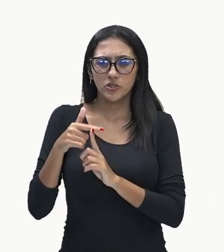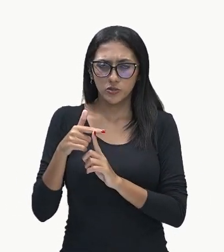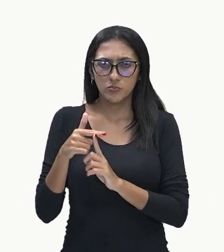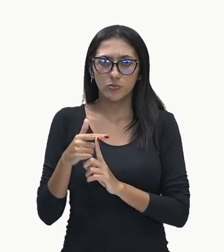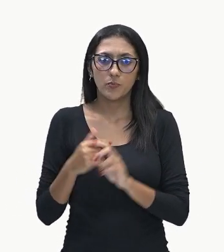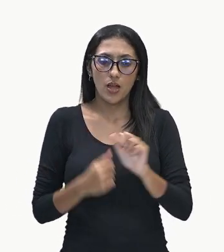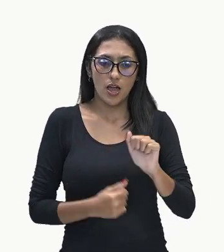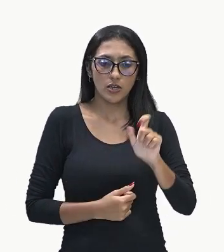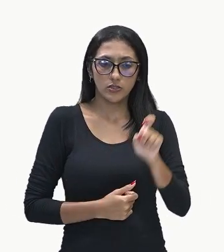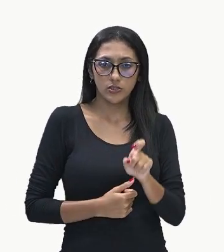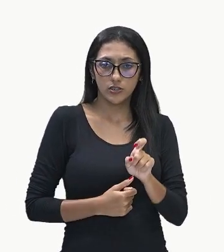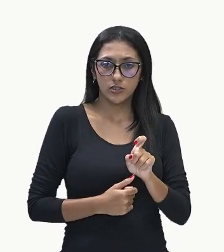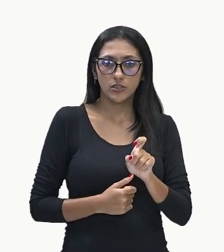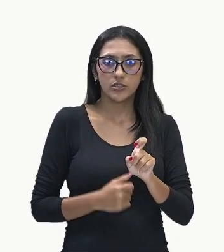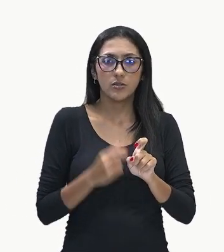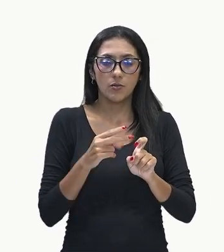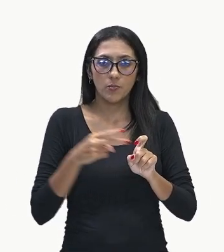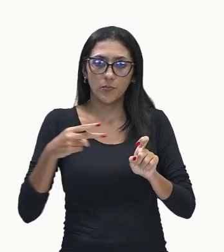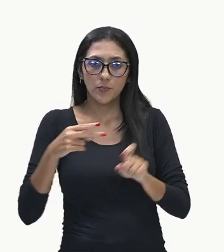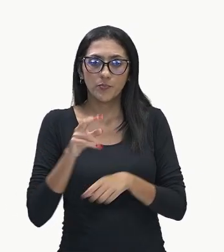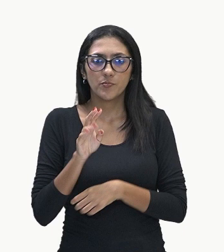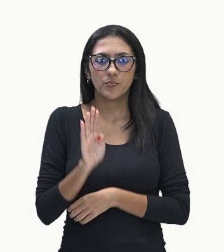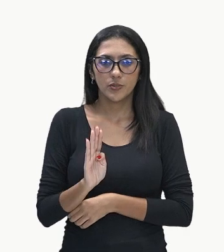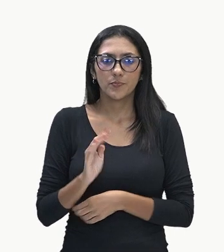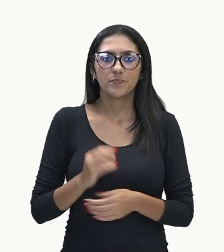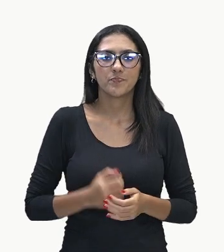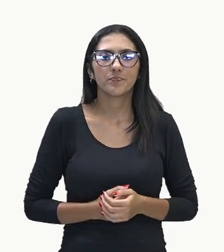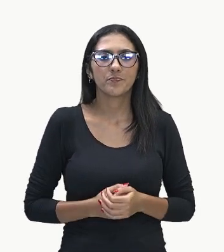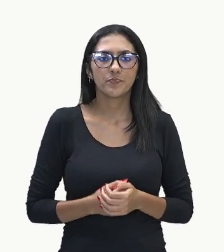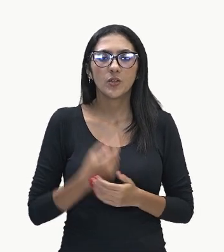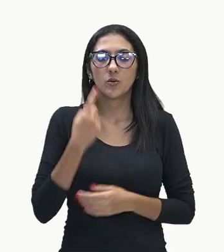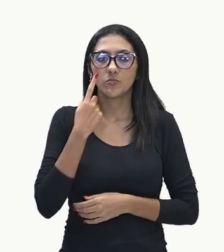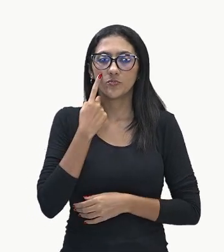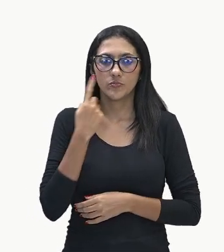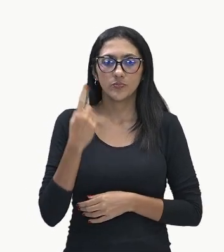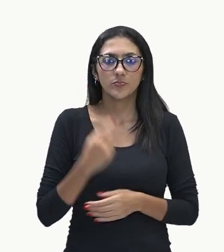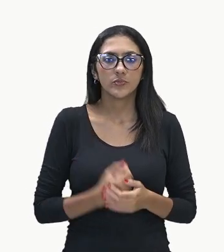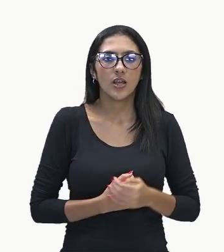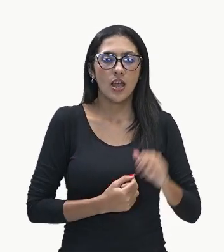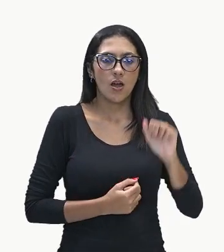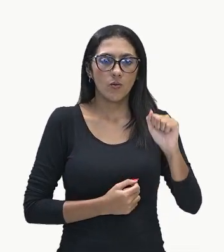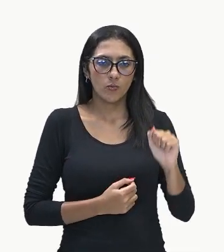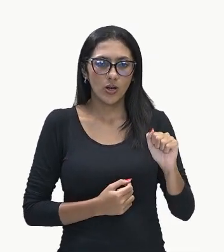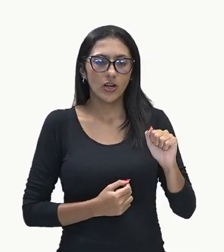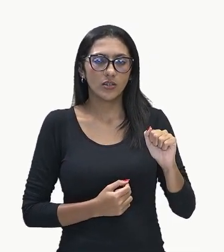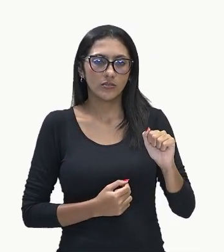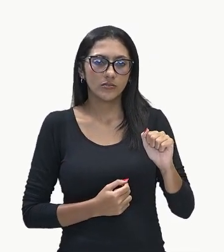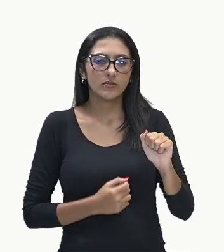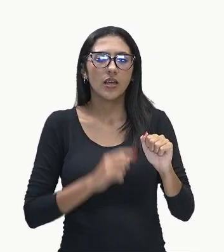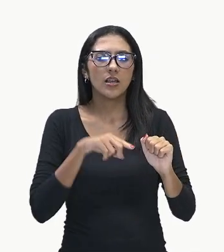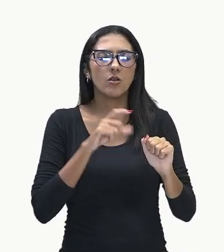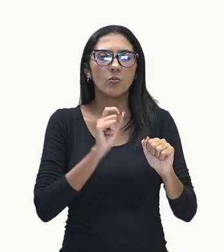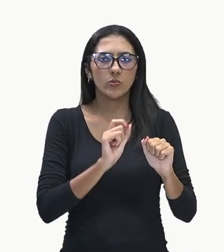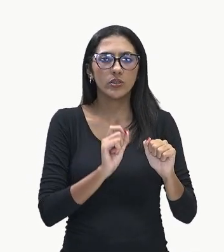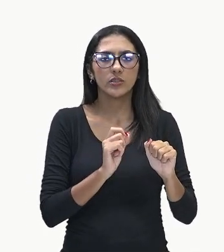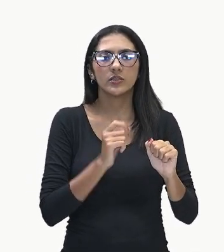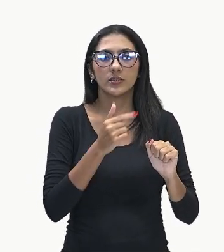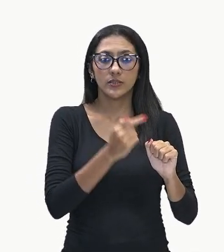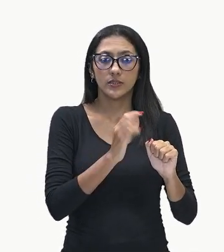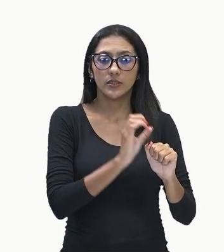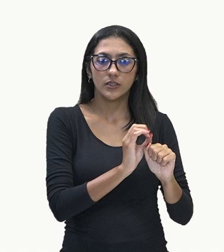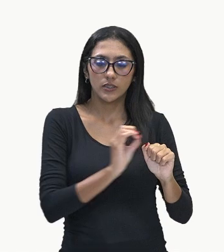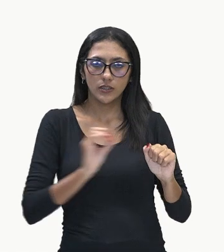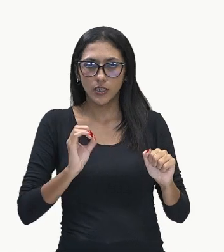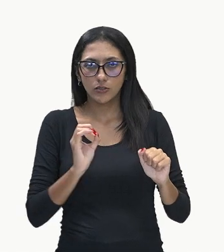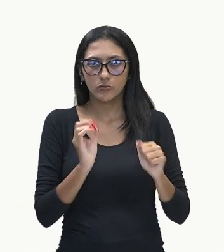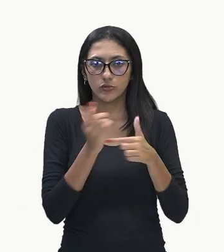nós teremos que 5A é igual a 700, onde o A vai ser 700 dividido